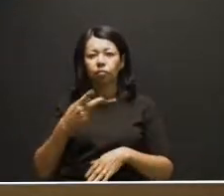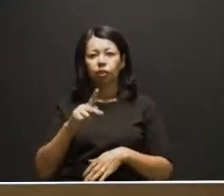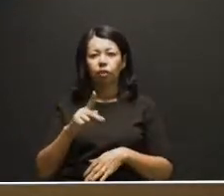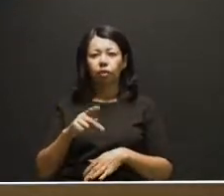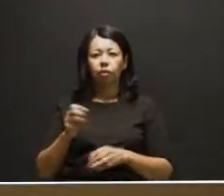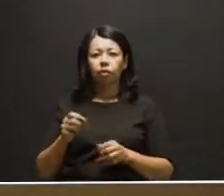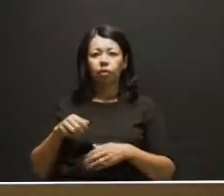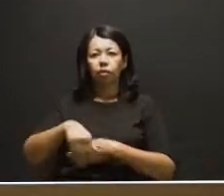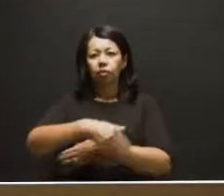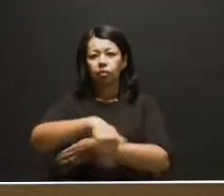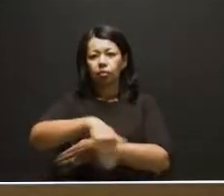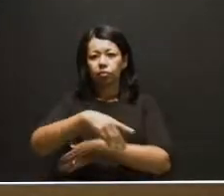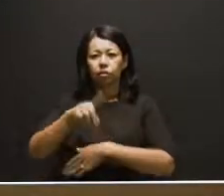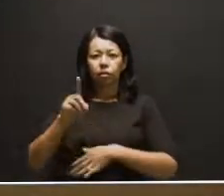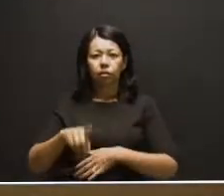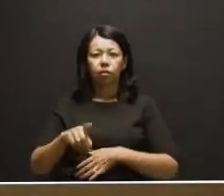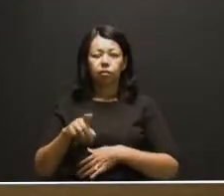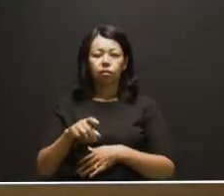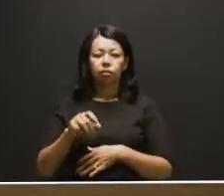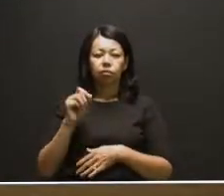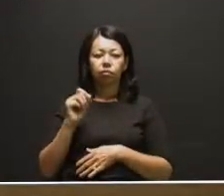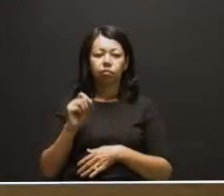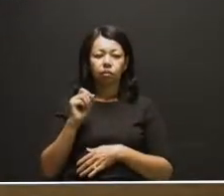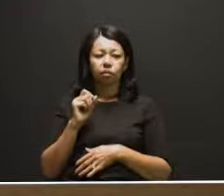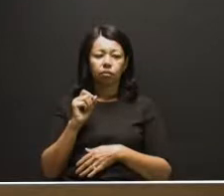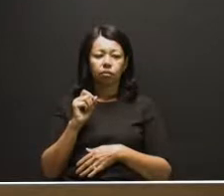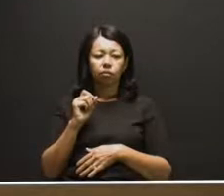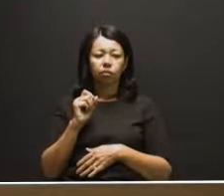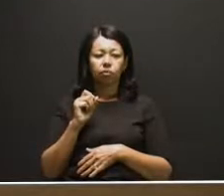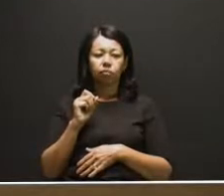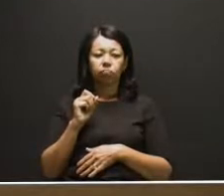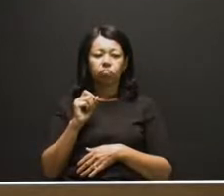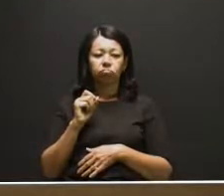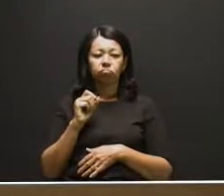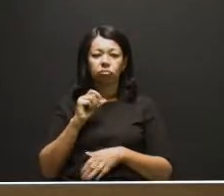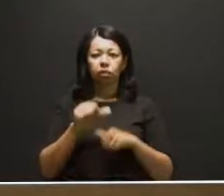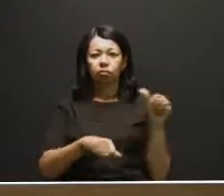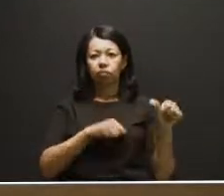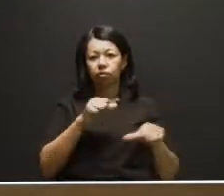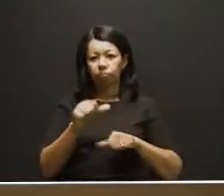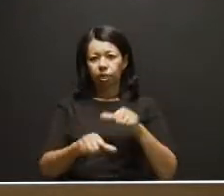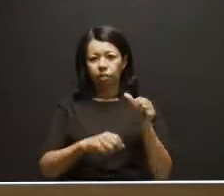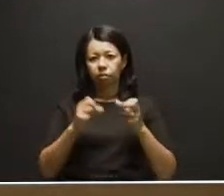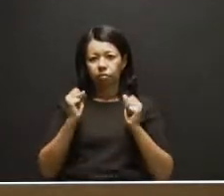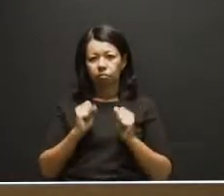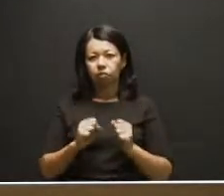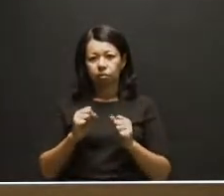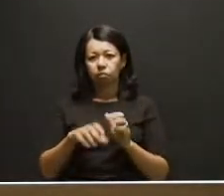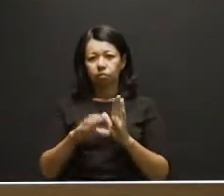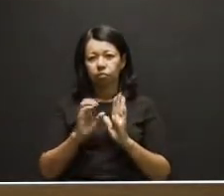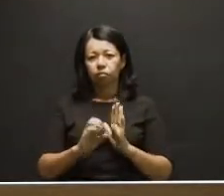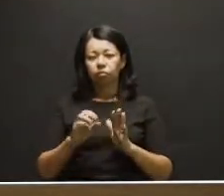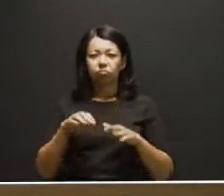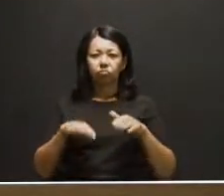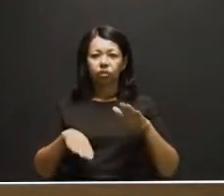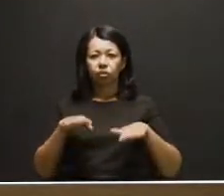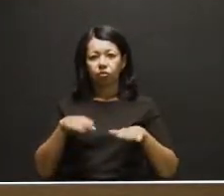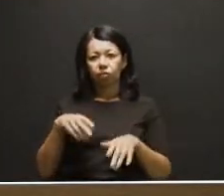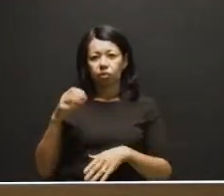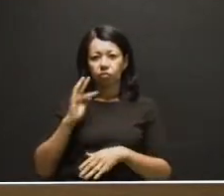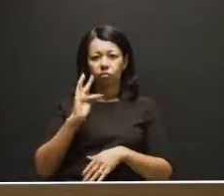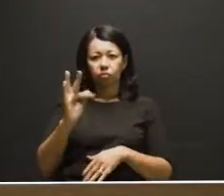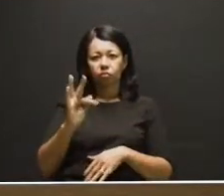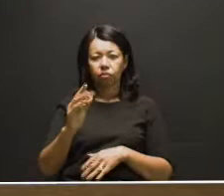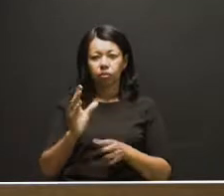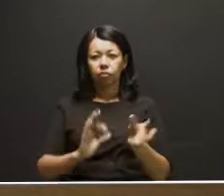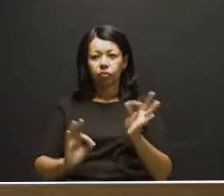os logradouros e as calçadas sejam um é receber reformas do poder executivo então talvez no futuro se esse